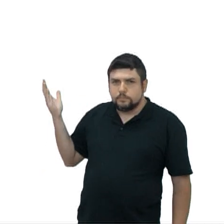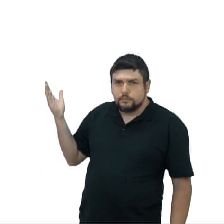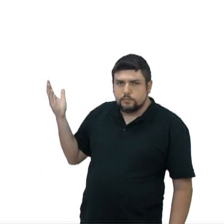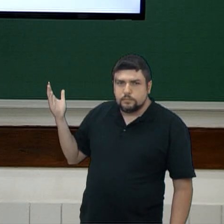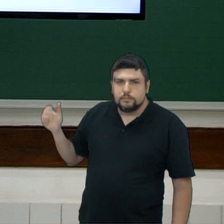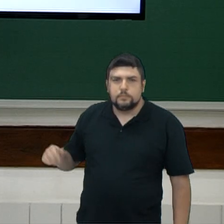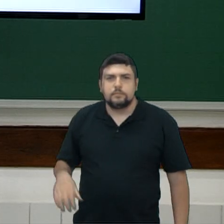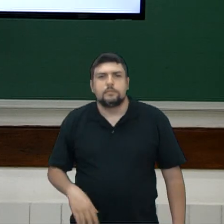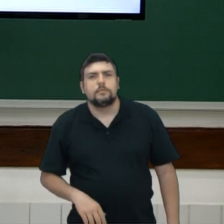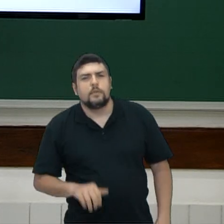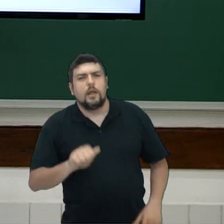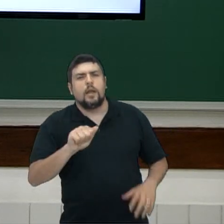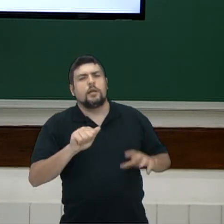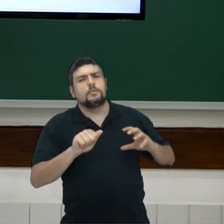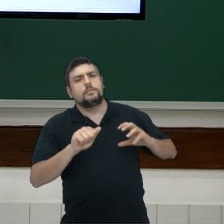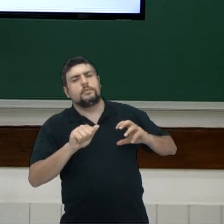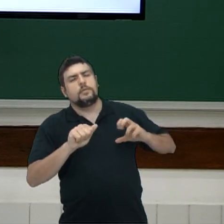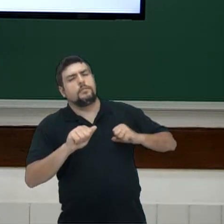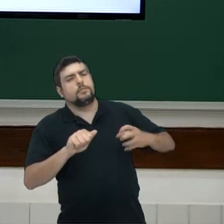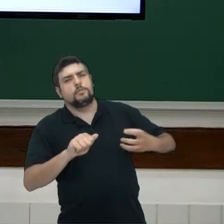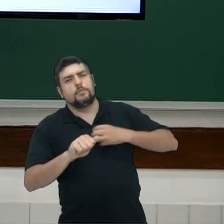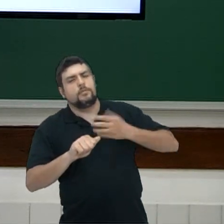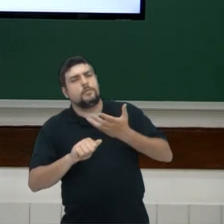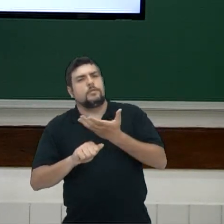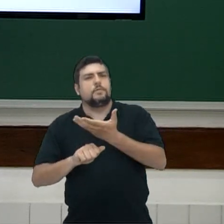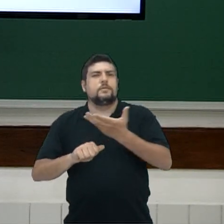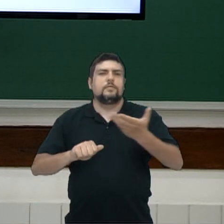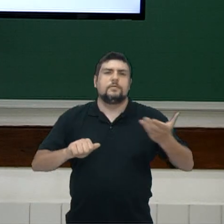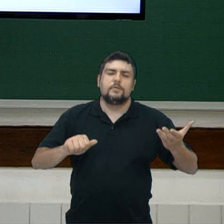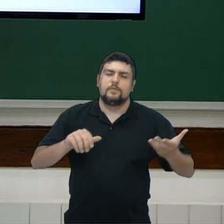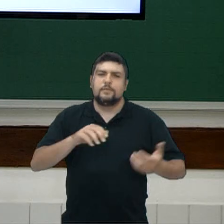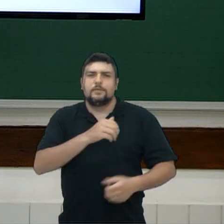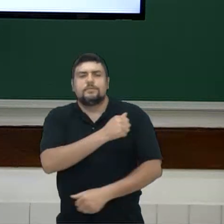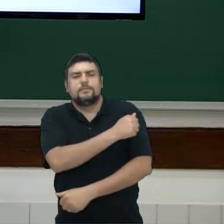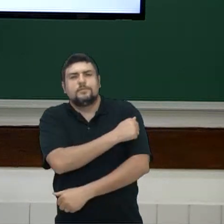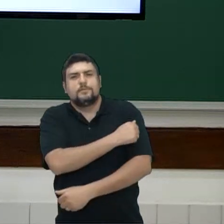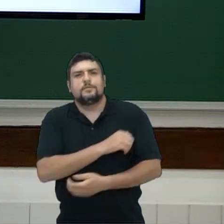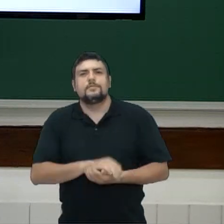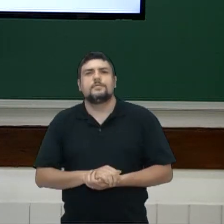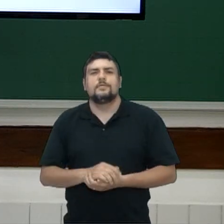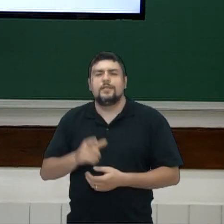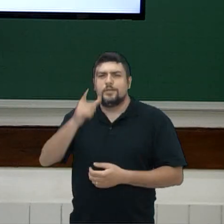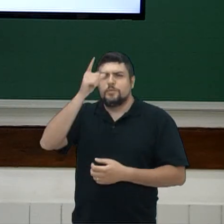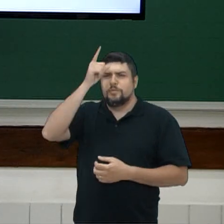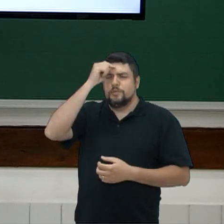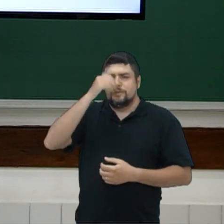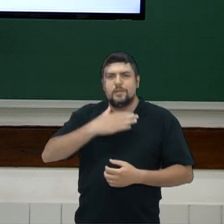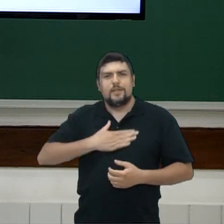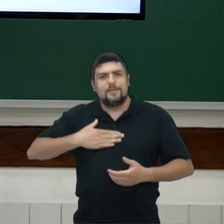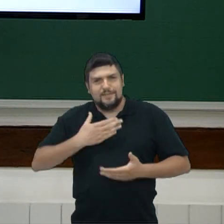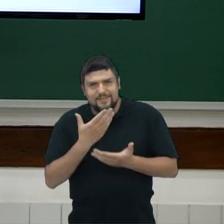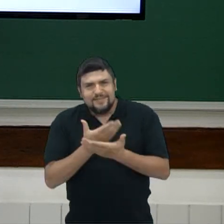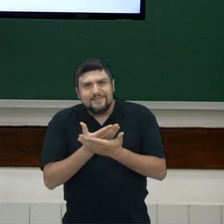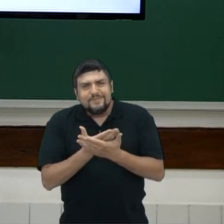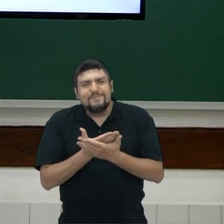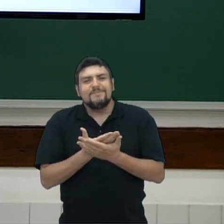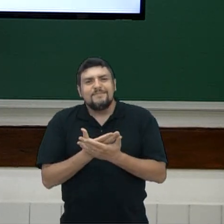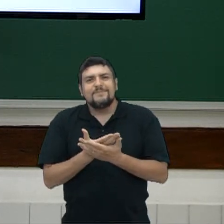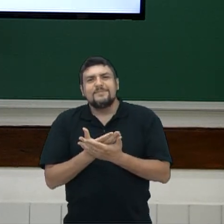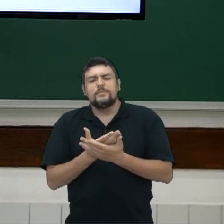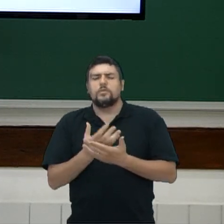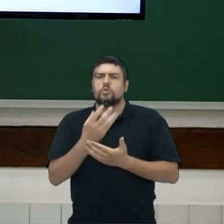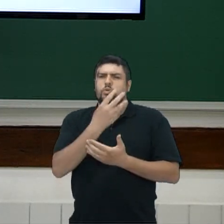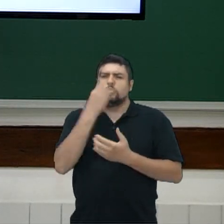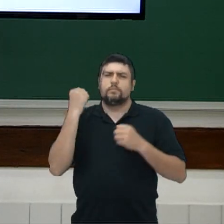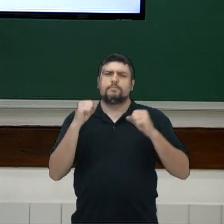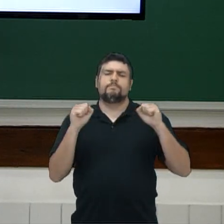de amor que eu sinto por vocês, queridos. Show de bola! Ufa! Gostaram da aula, senhoras e senhores? Eu